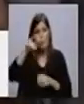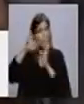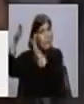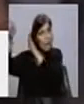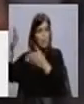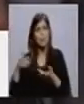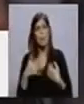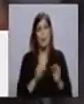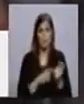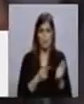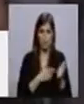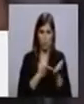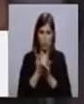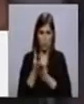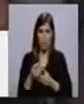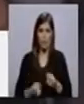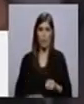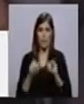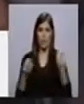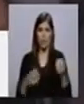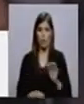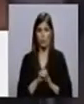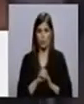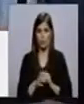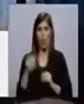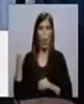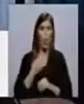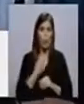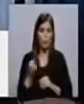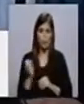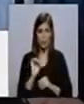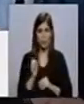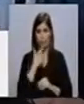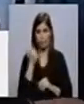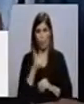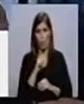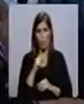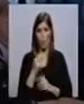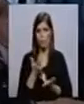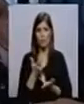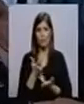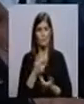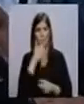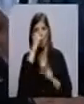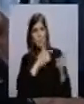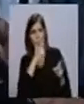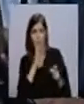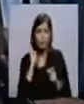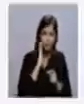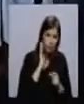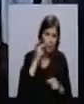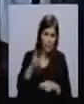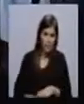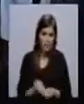preciso continuar a criar condições. Não é por obrigações que se leva a fazer com que as pessoas fiquem a trabalhar no Serviço Nacional de